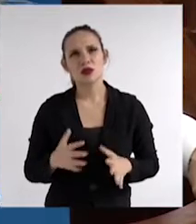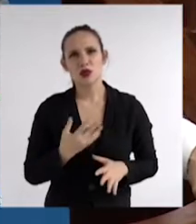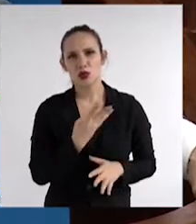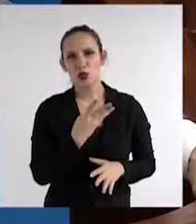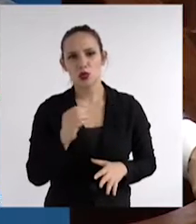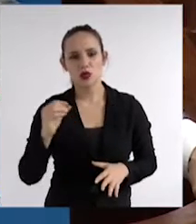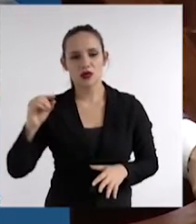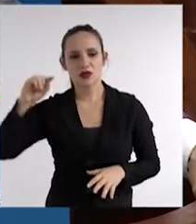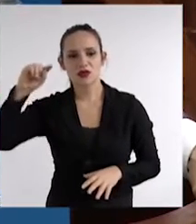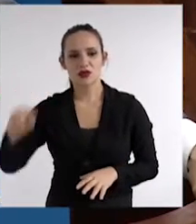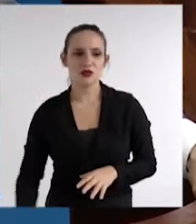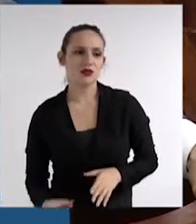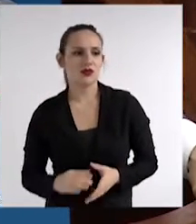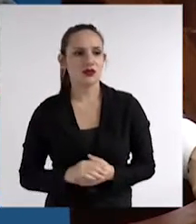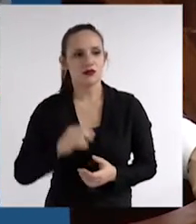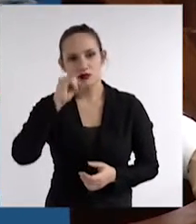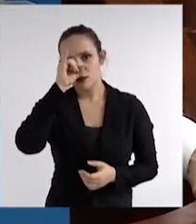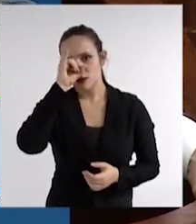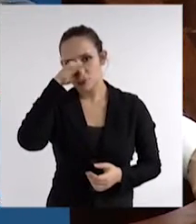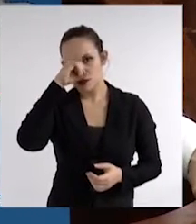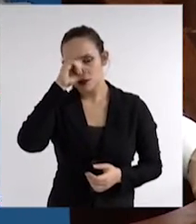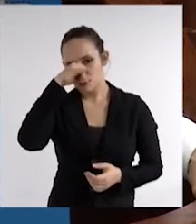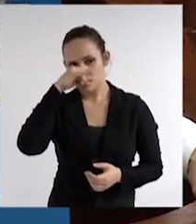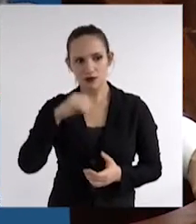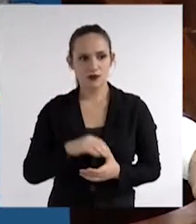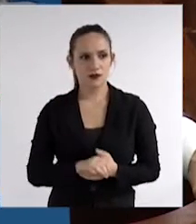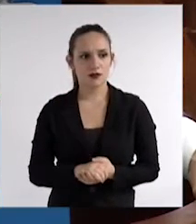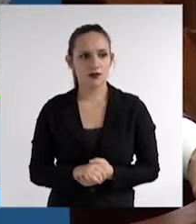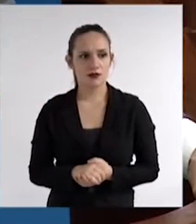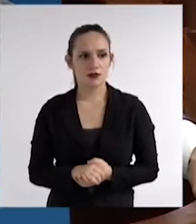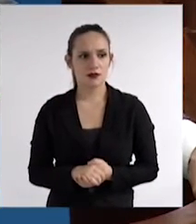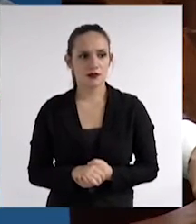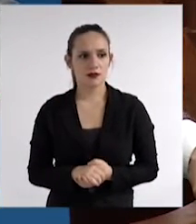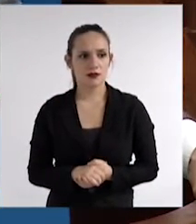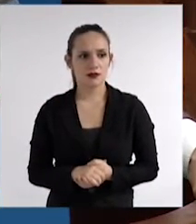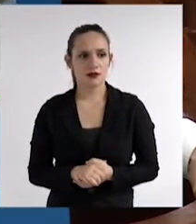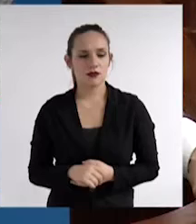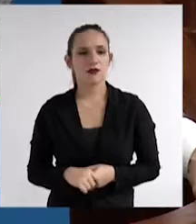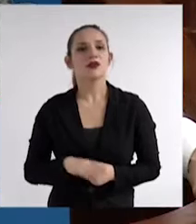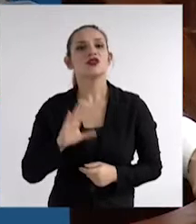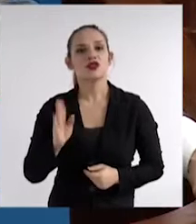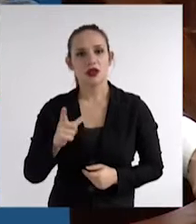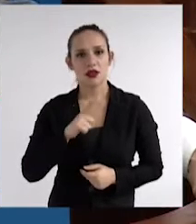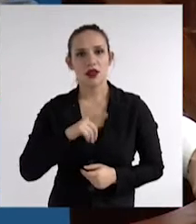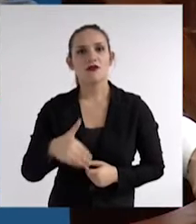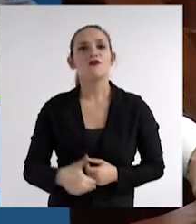400 mil leitões já começam a passar fome.